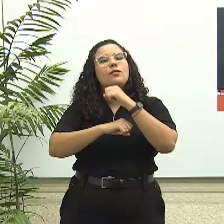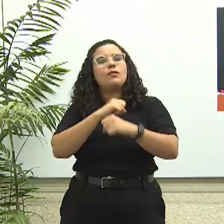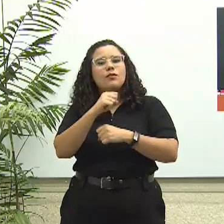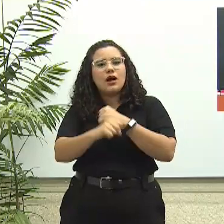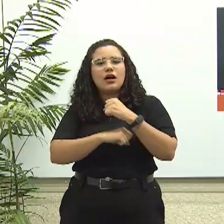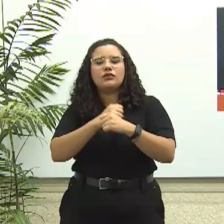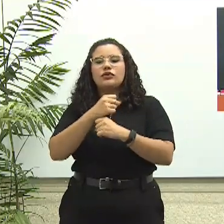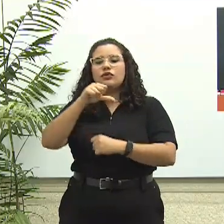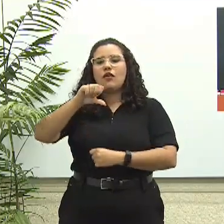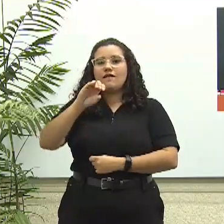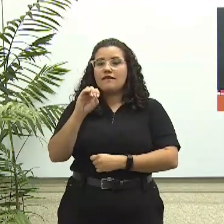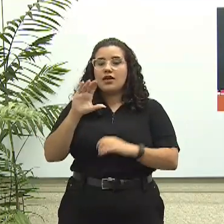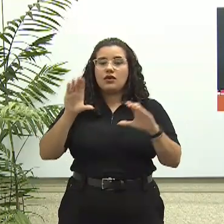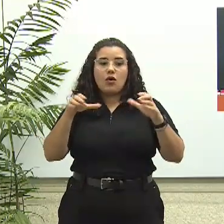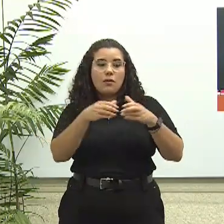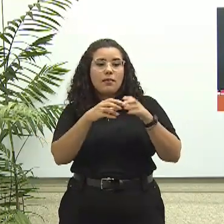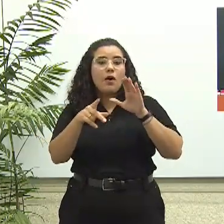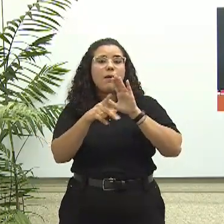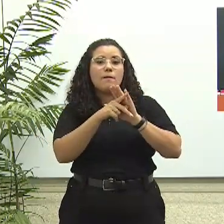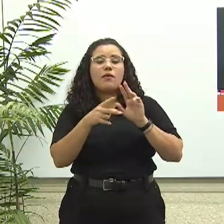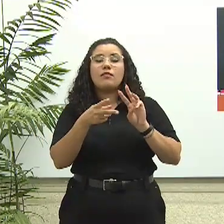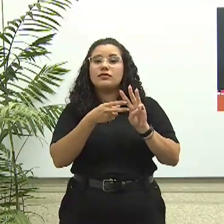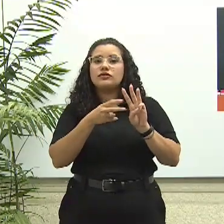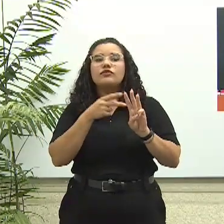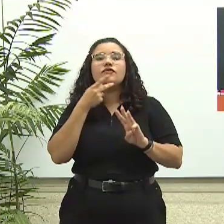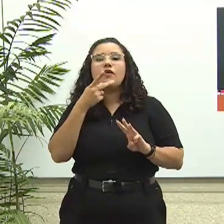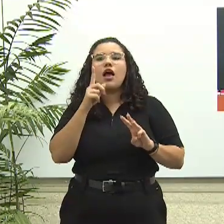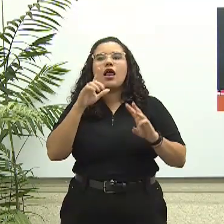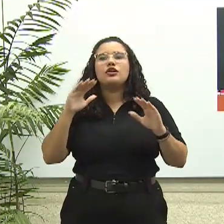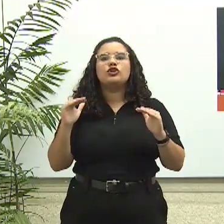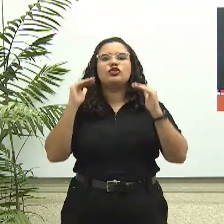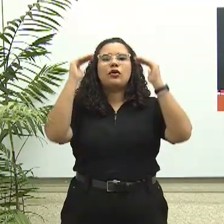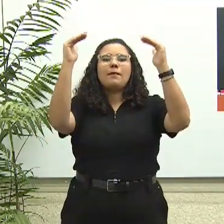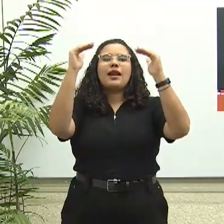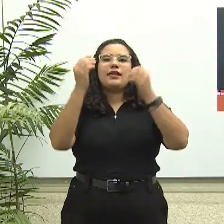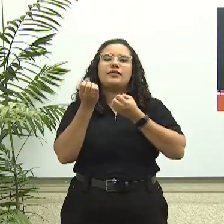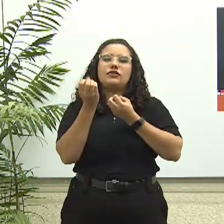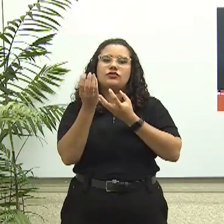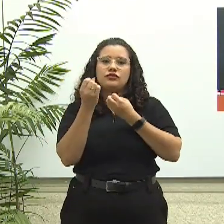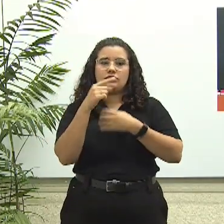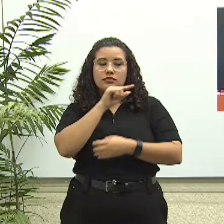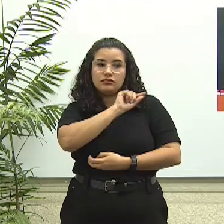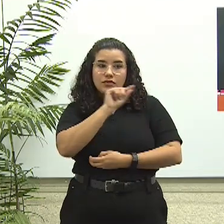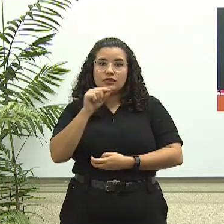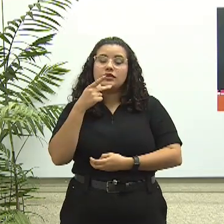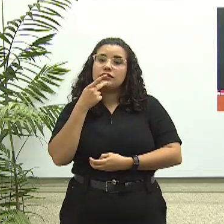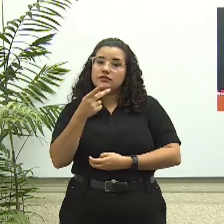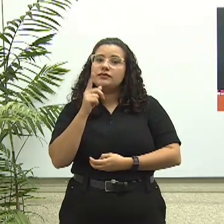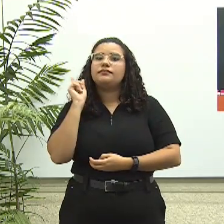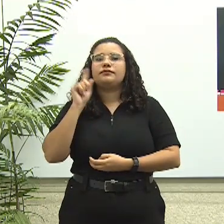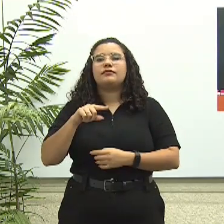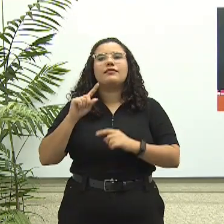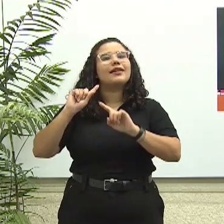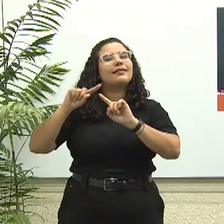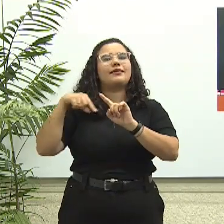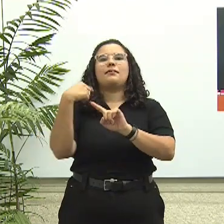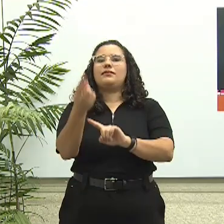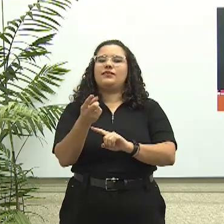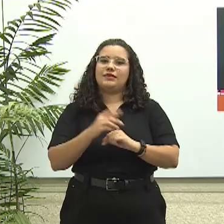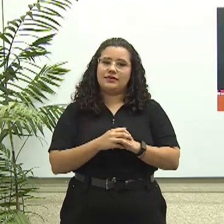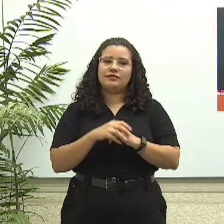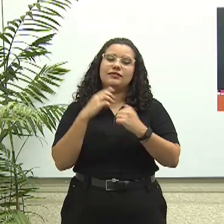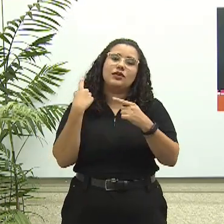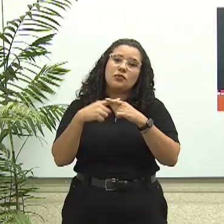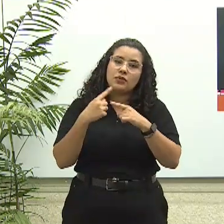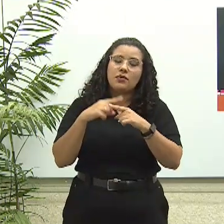comunidades indígenas Eles já usavam o termo Soberania de dados os pitutur da internet vieram depois por quê